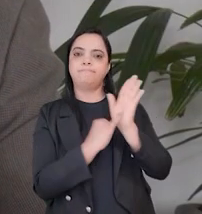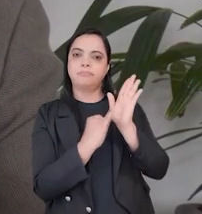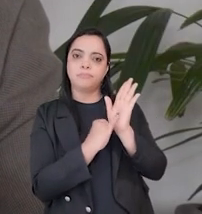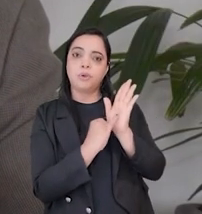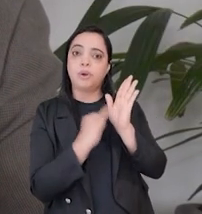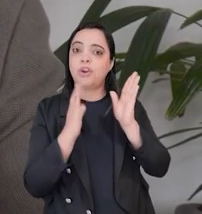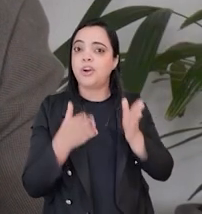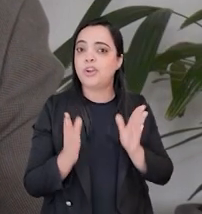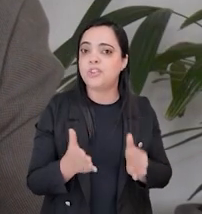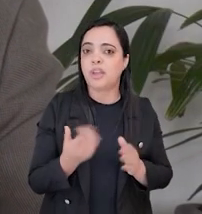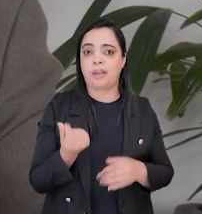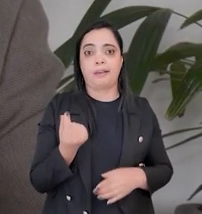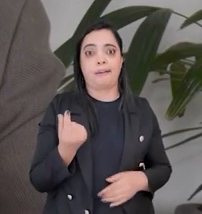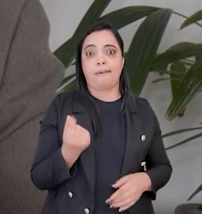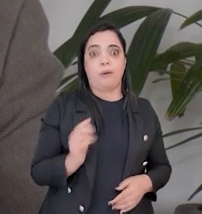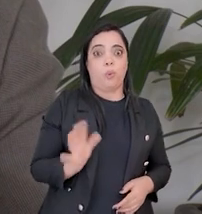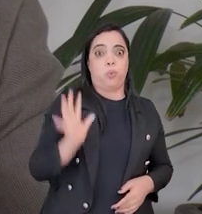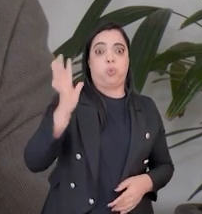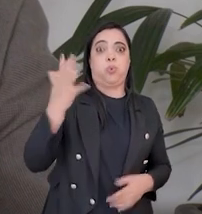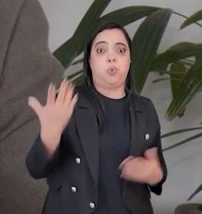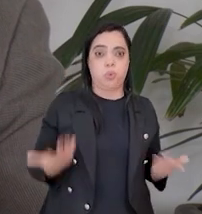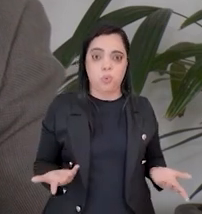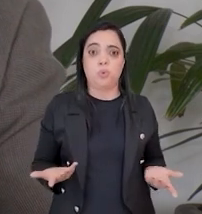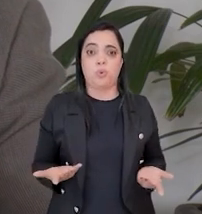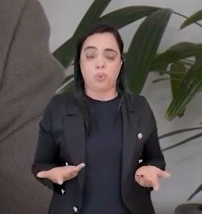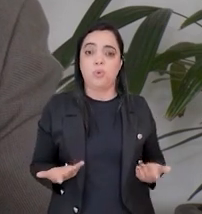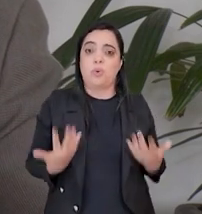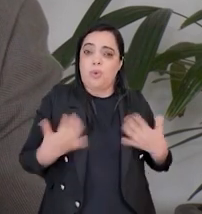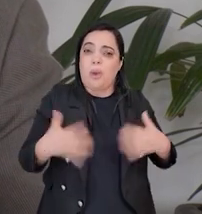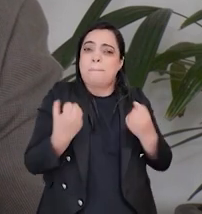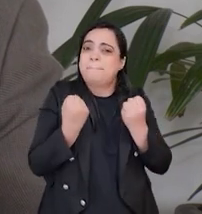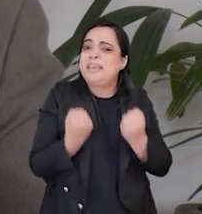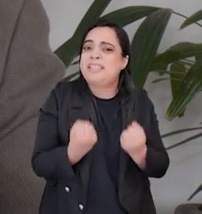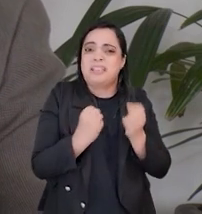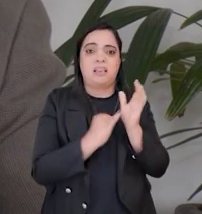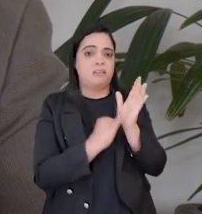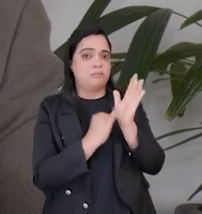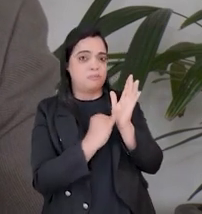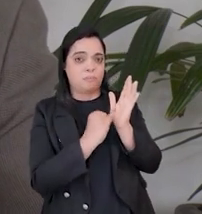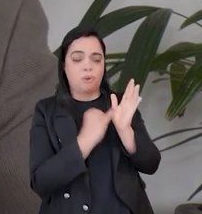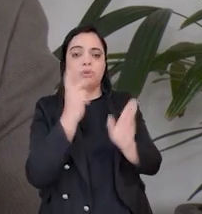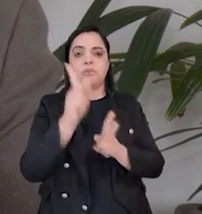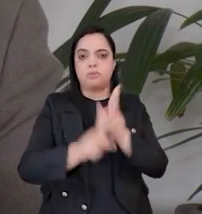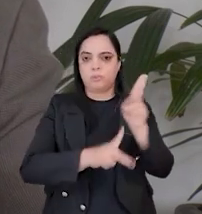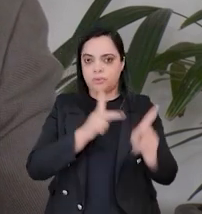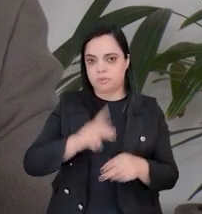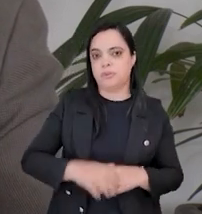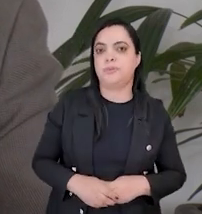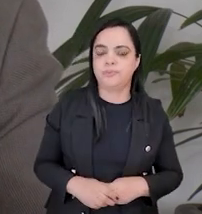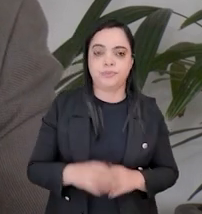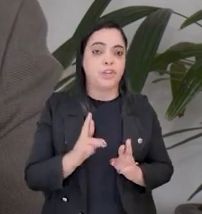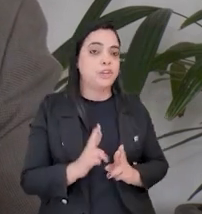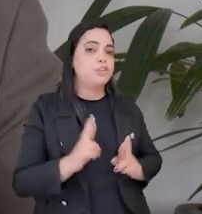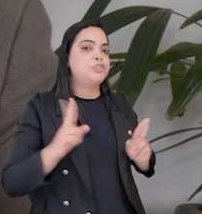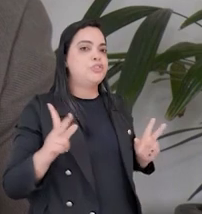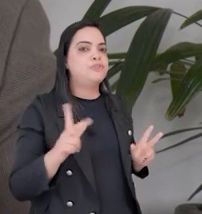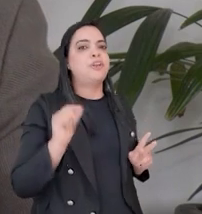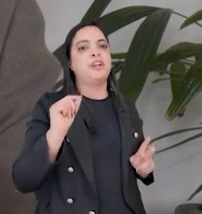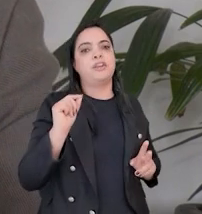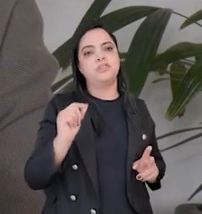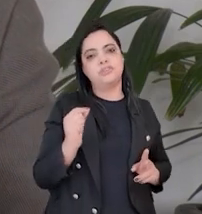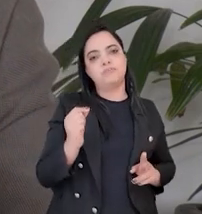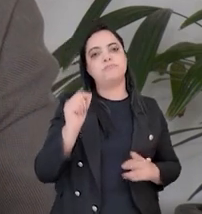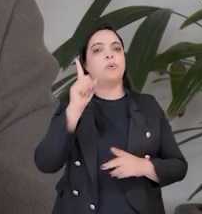onde nós temos impostos já muito altos uma carga de impostos muito elevada sobre a população